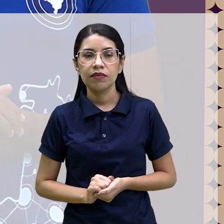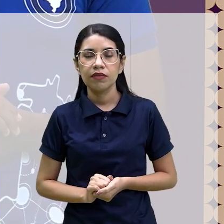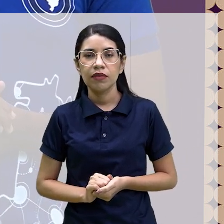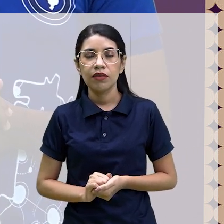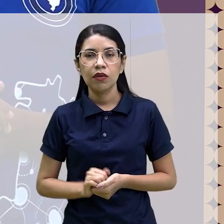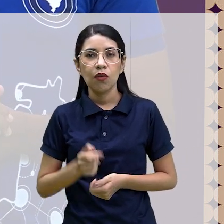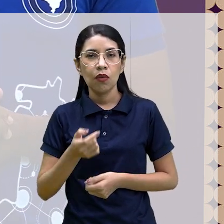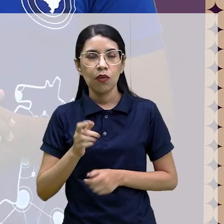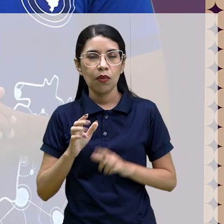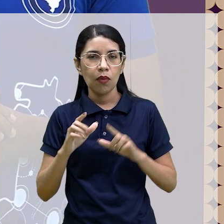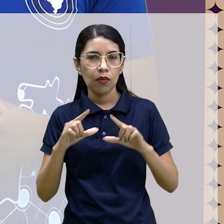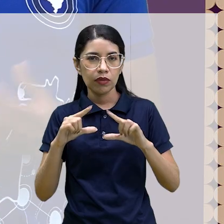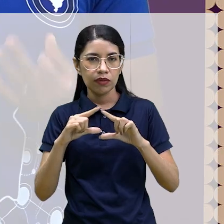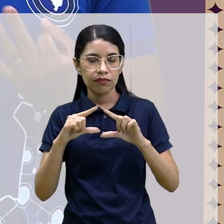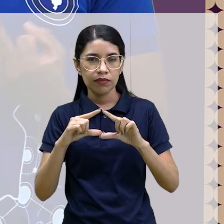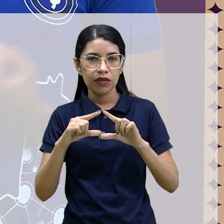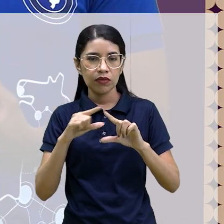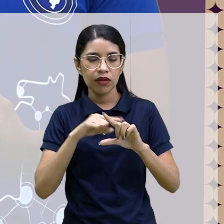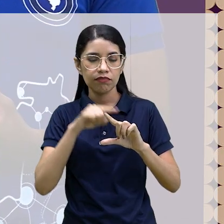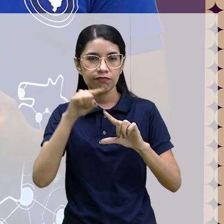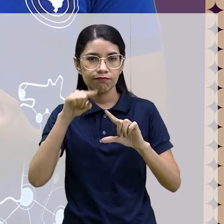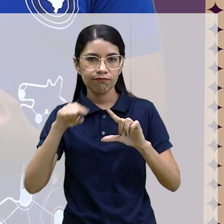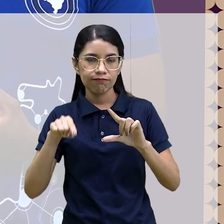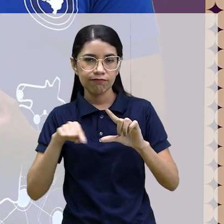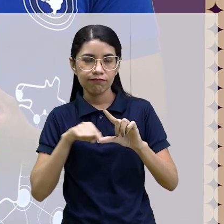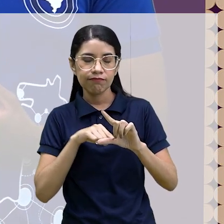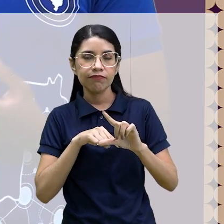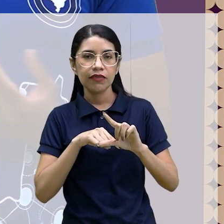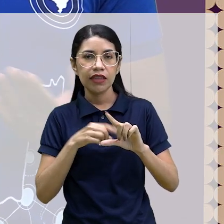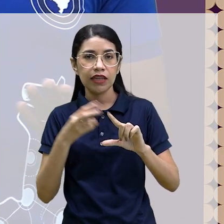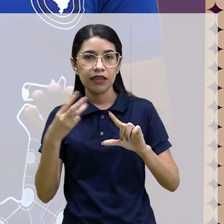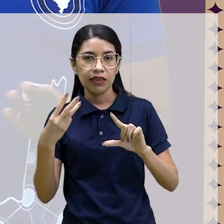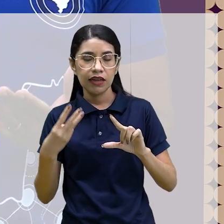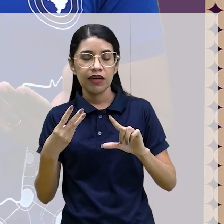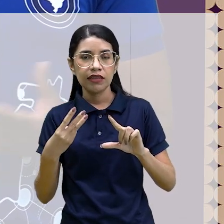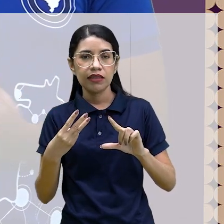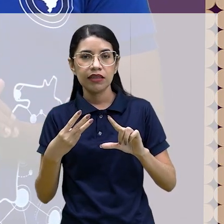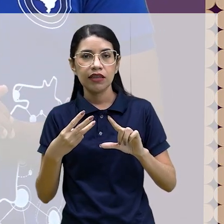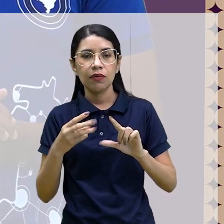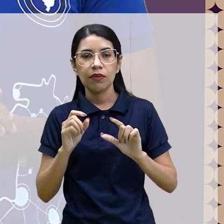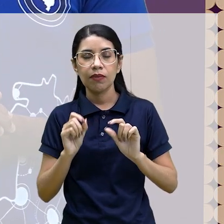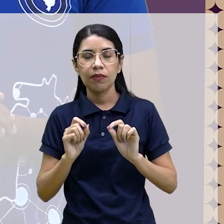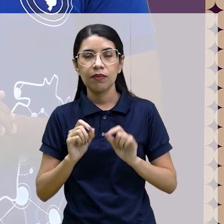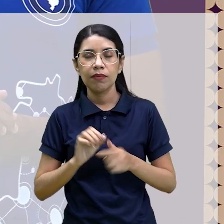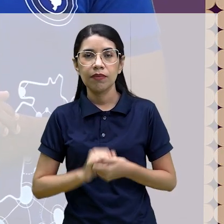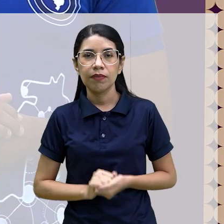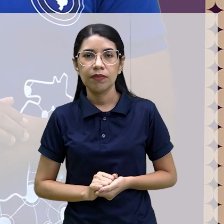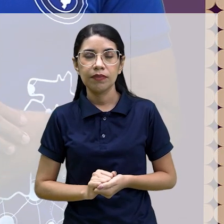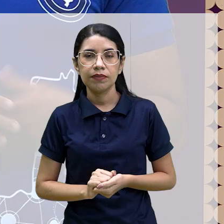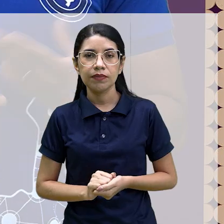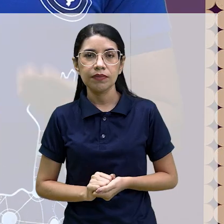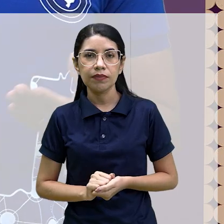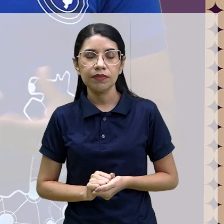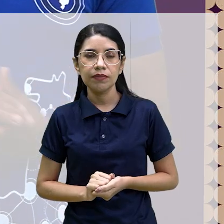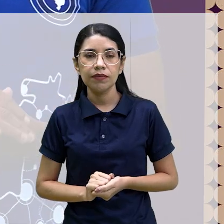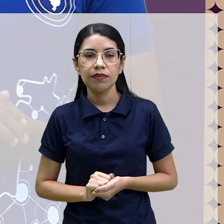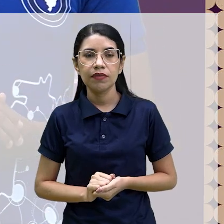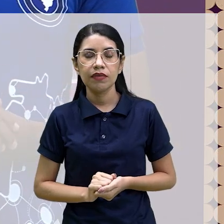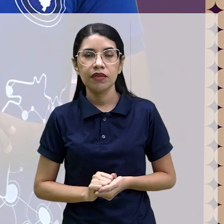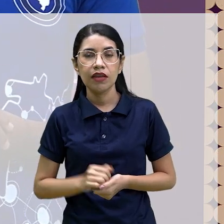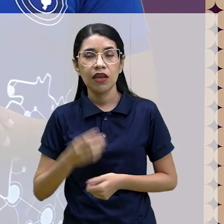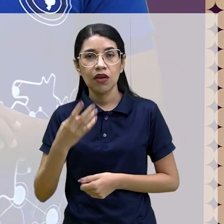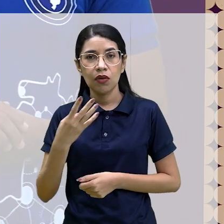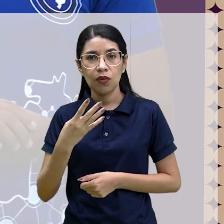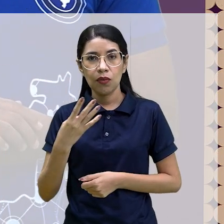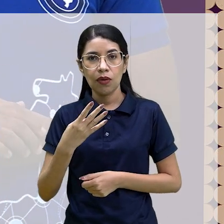o triângulo, porque ele tem 3 lados, né? Então aqui nós temos exemplos de triângulos. Depois nós vamos